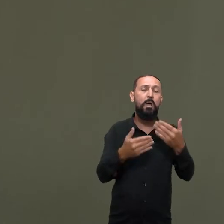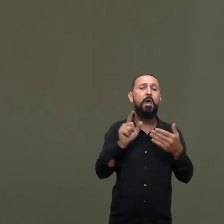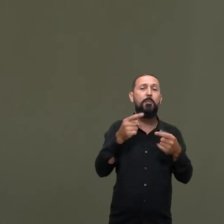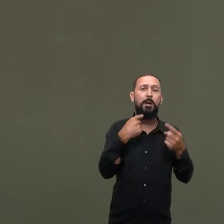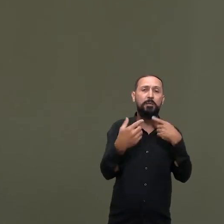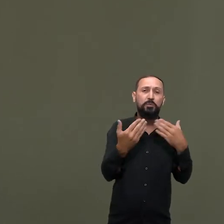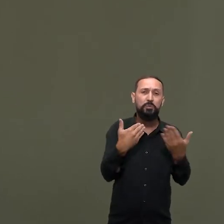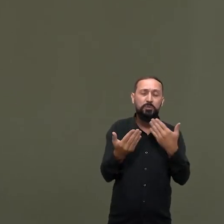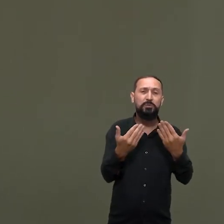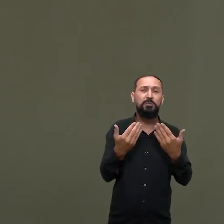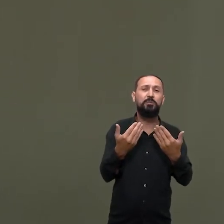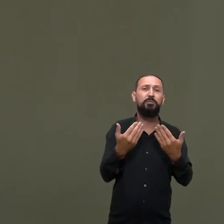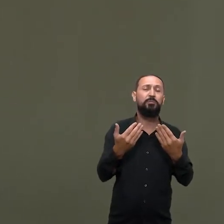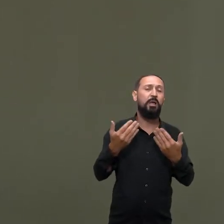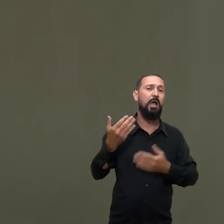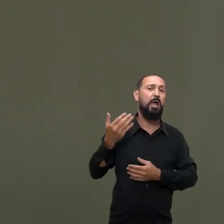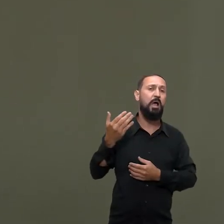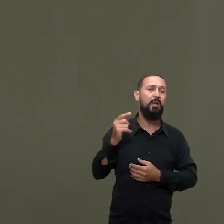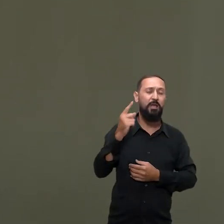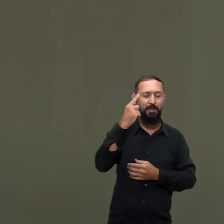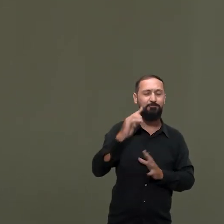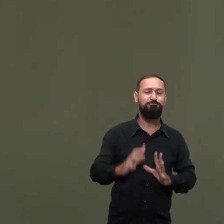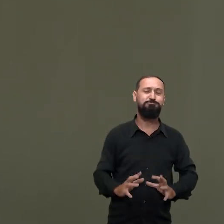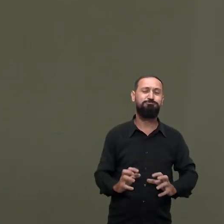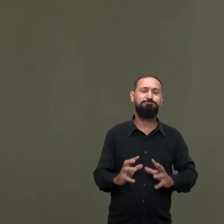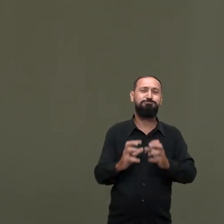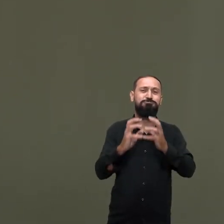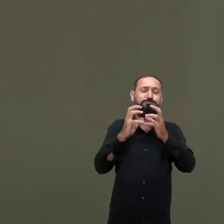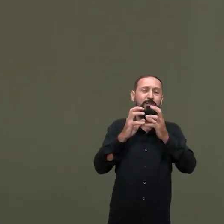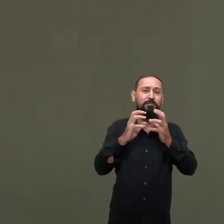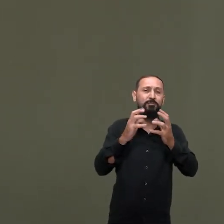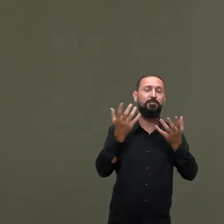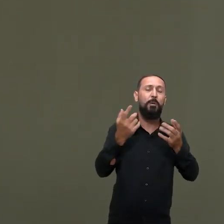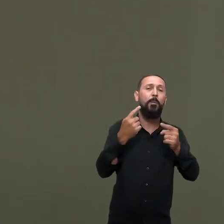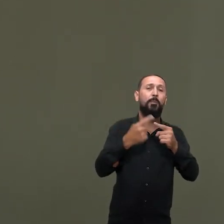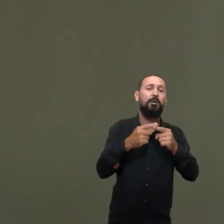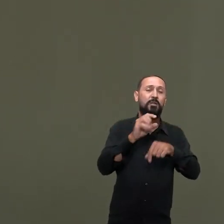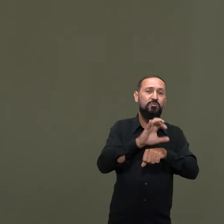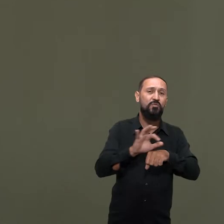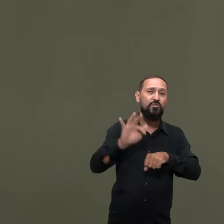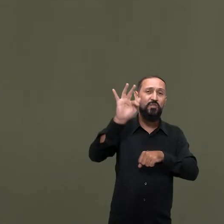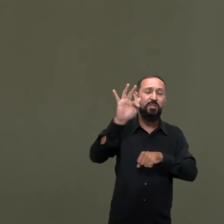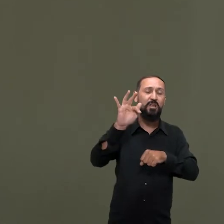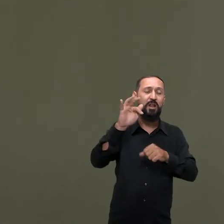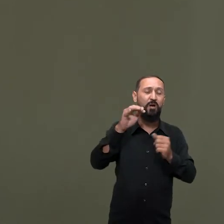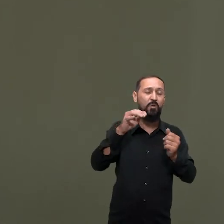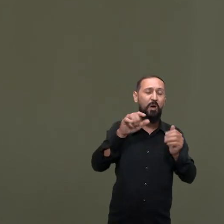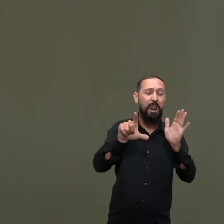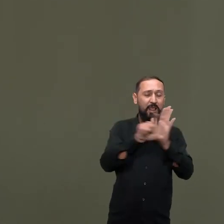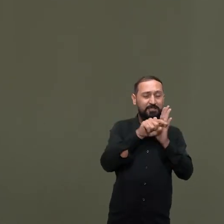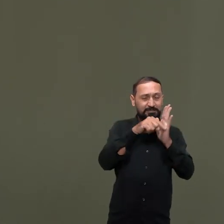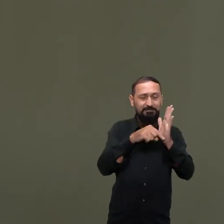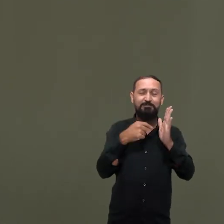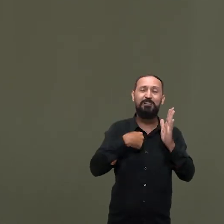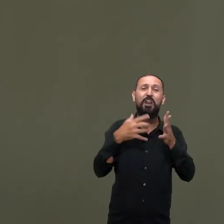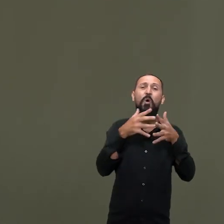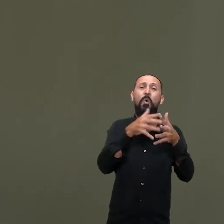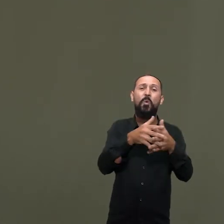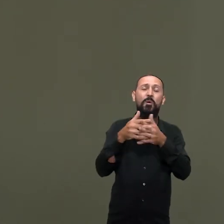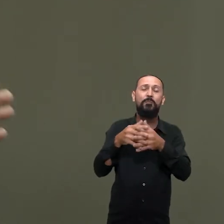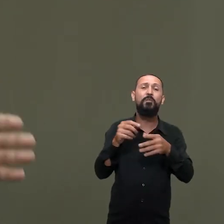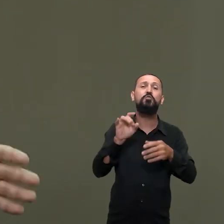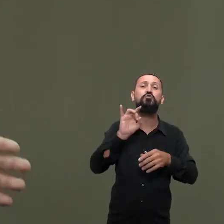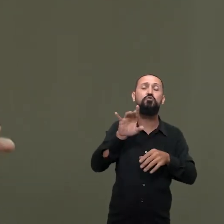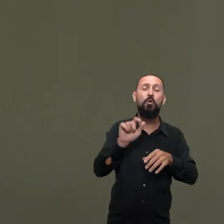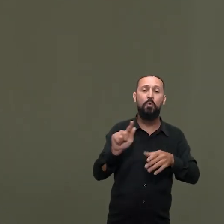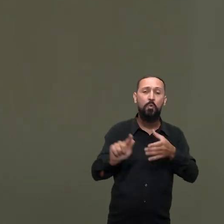evoluindo. Essa era uma discussão bastante conflitiva, o conflito federativo, talvez extremamente importante, que não só envolvia